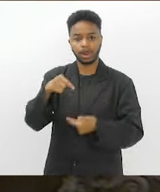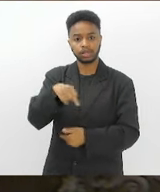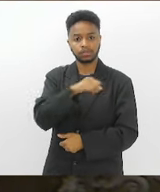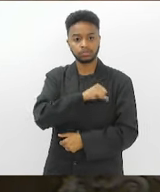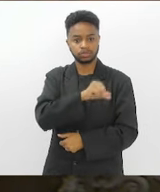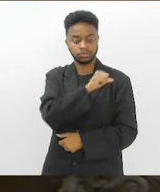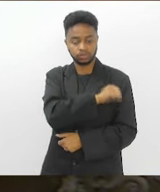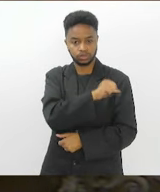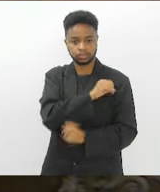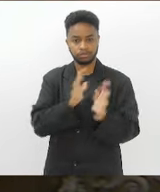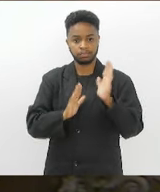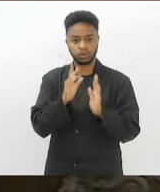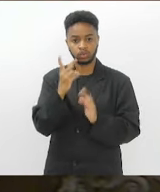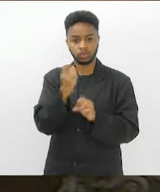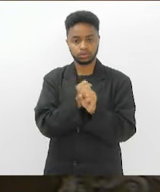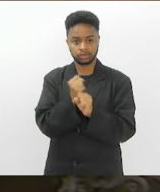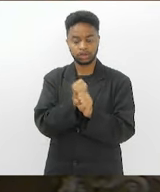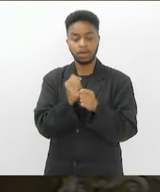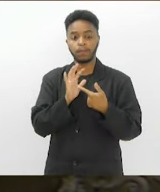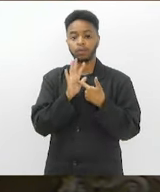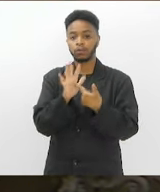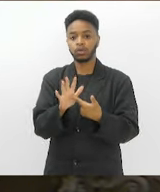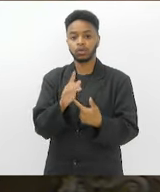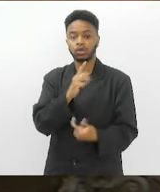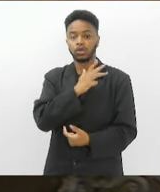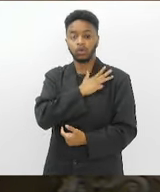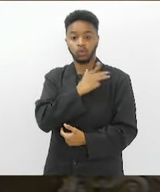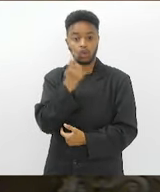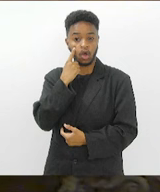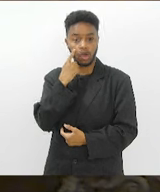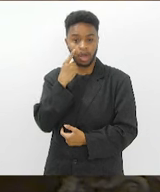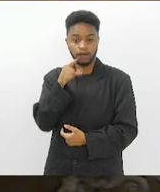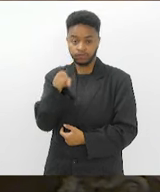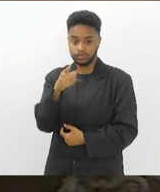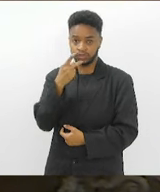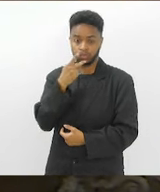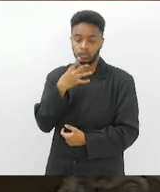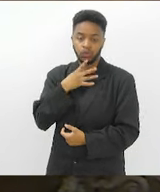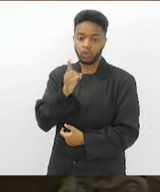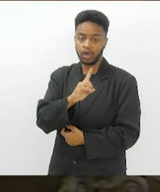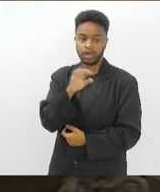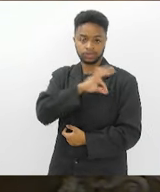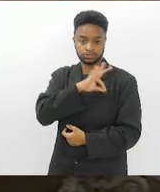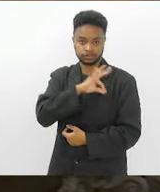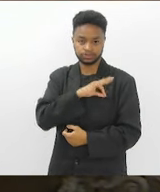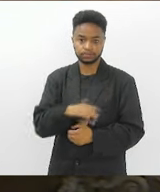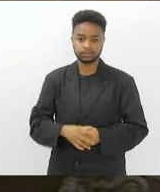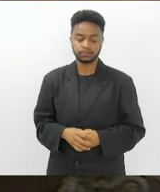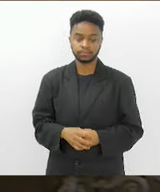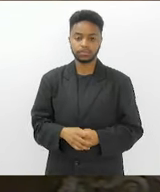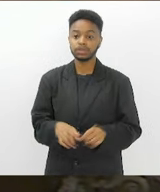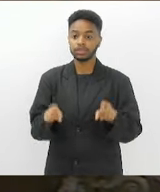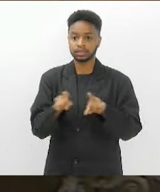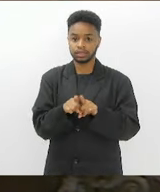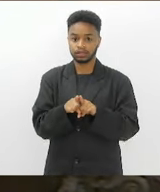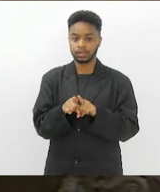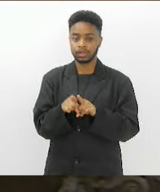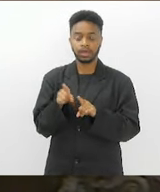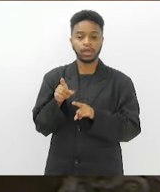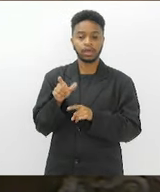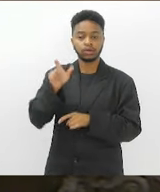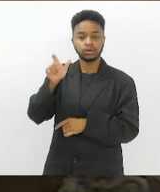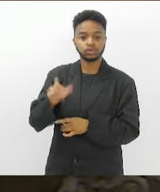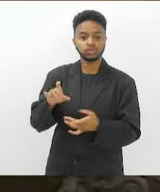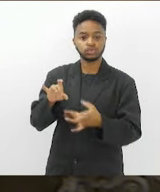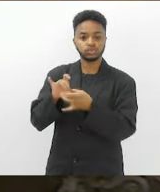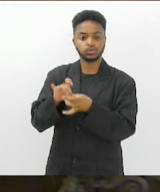2 anos. E a mensagem: Lula, essa é a polícia que o senhor não conhece. Página, aliás, que faz parte da coleção de